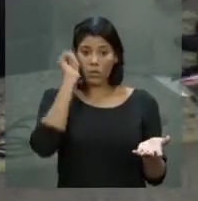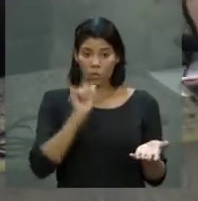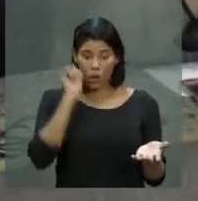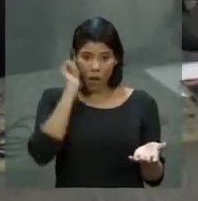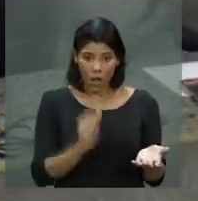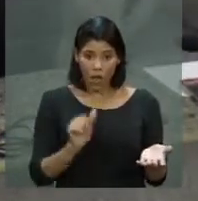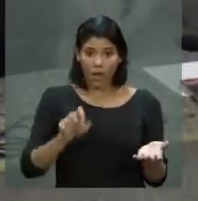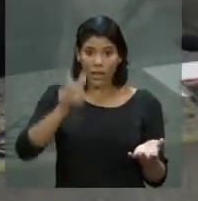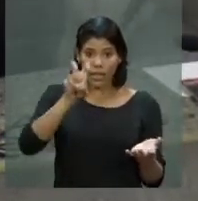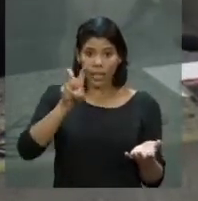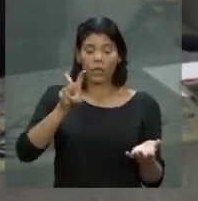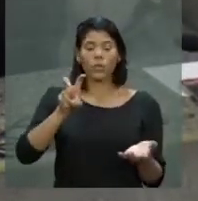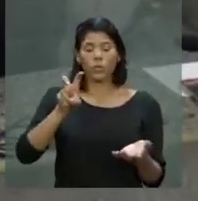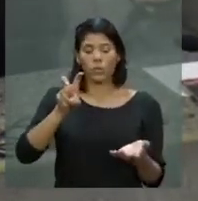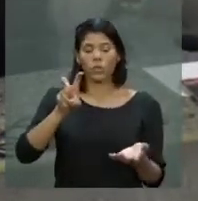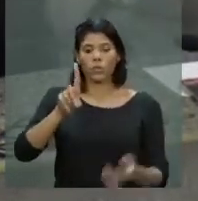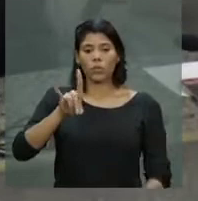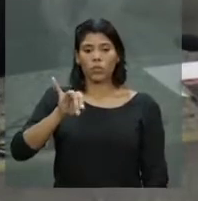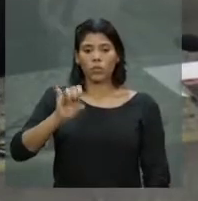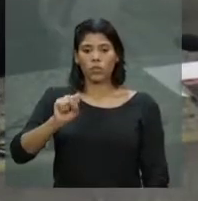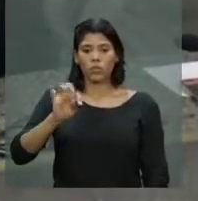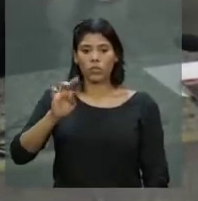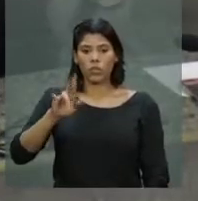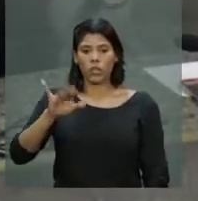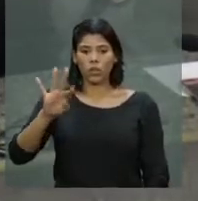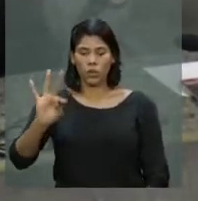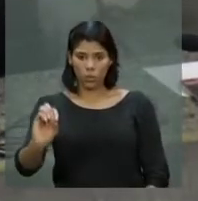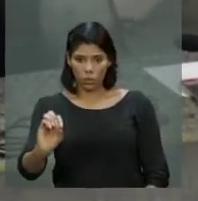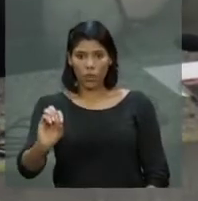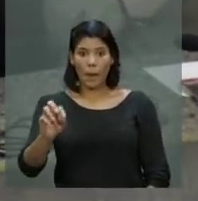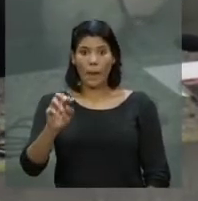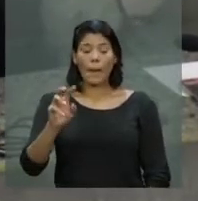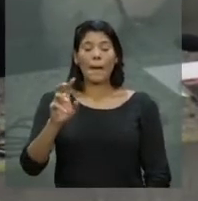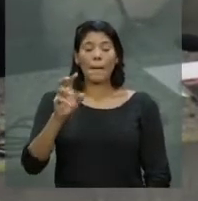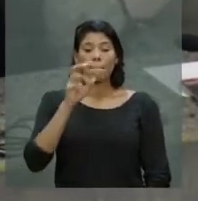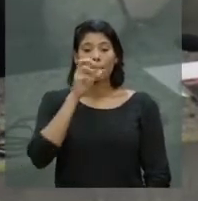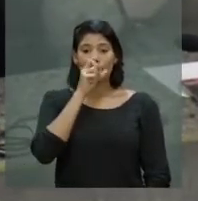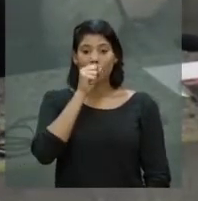5º Distrito, parabéns a elas duas, Parangaba, que